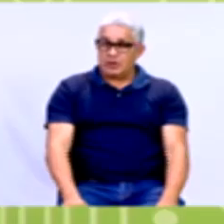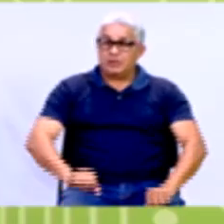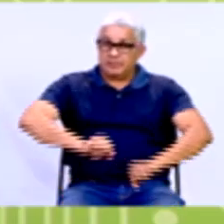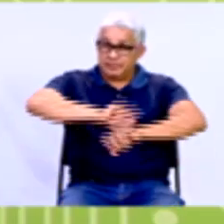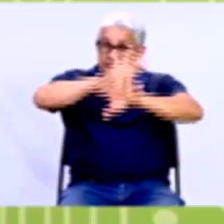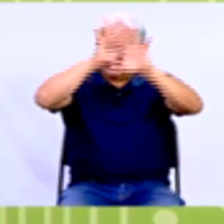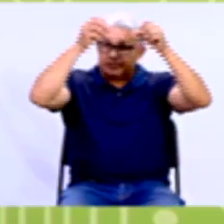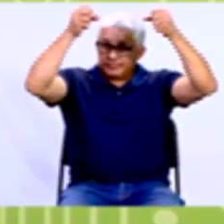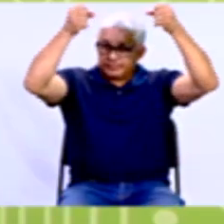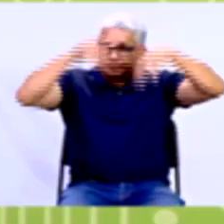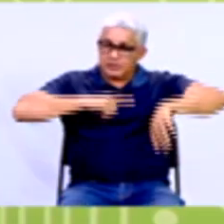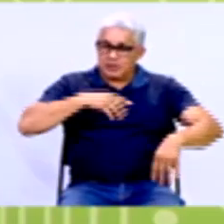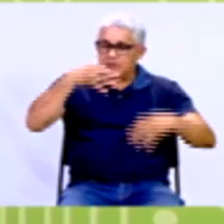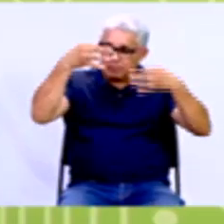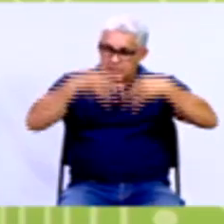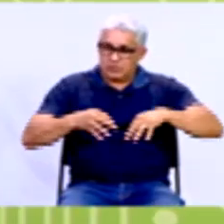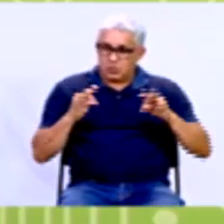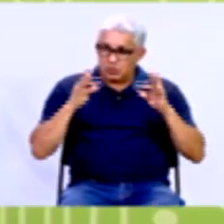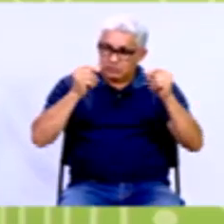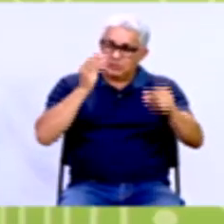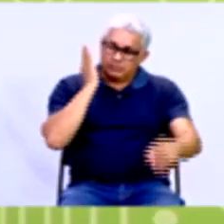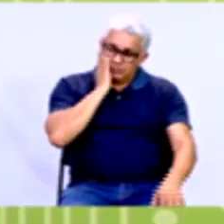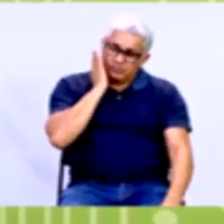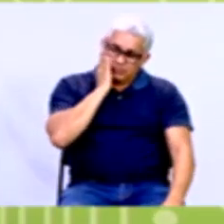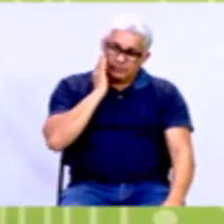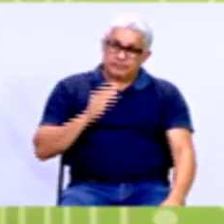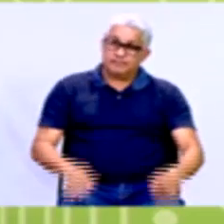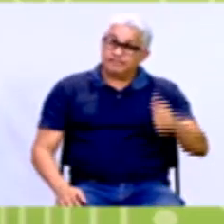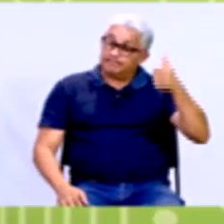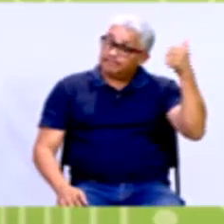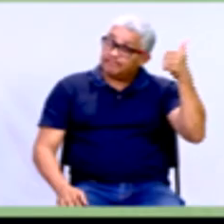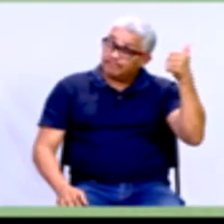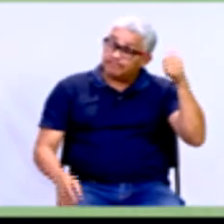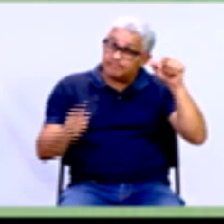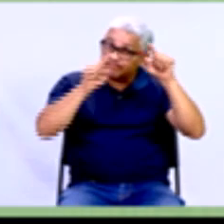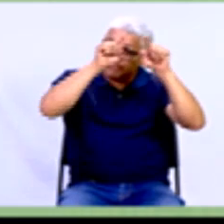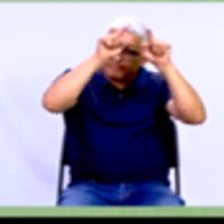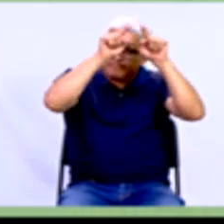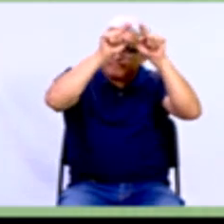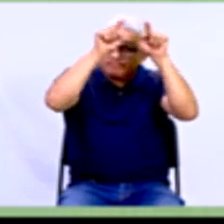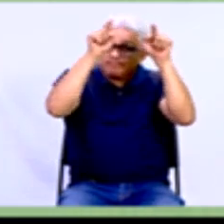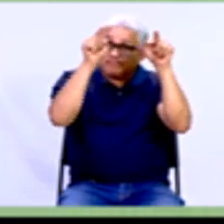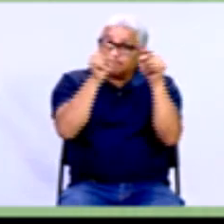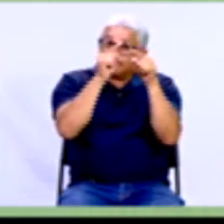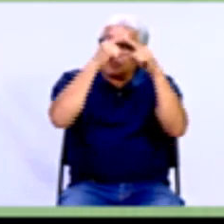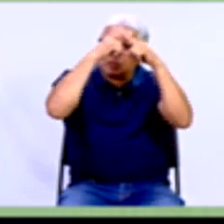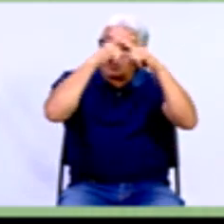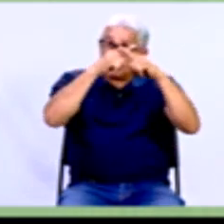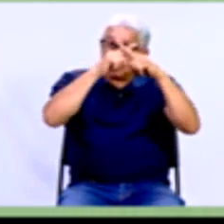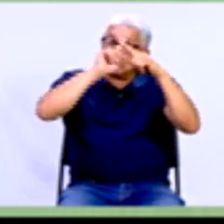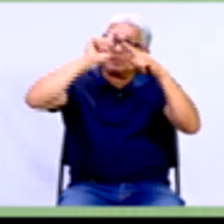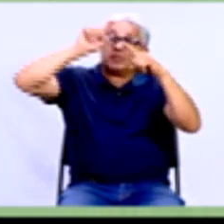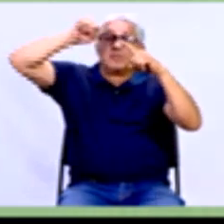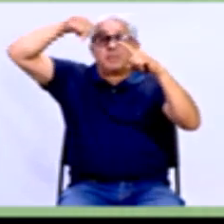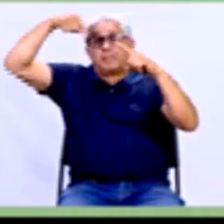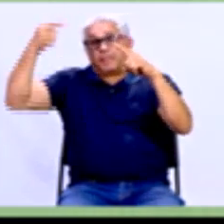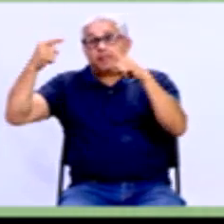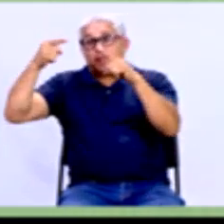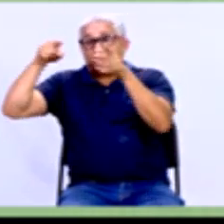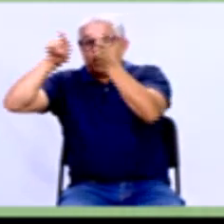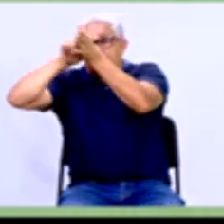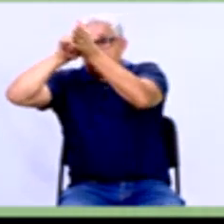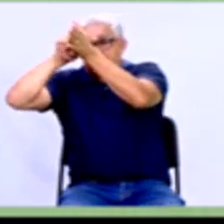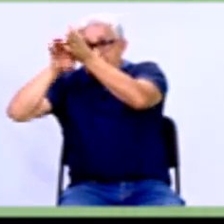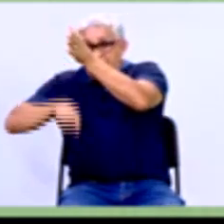claro, tenho certeza que todos vocês sabem disso, mas primeiro a gente resolve a multiplicação para depois fazer a subtração